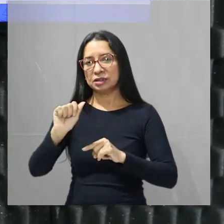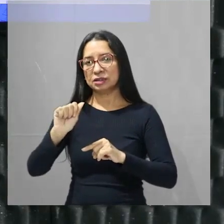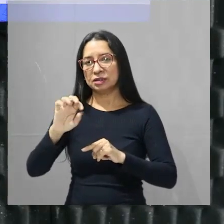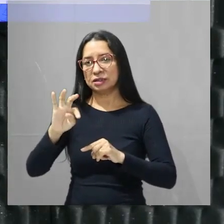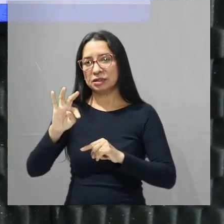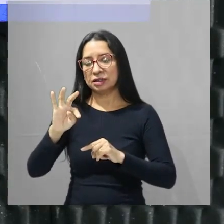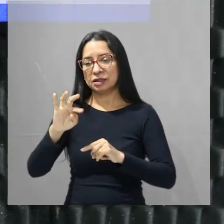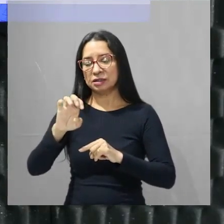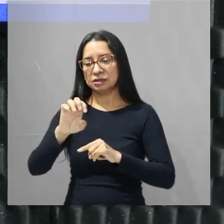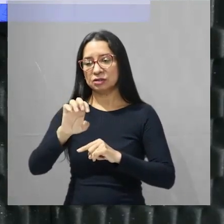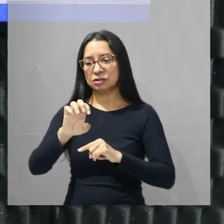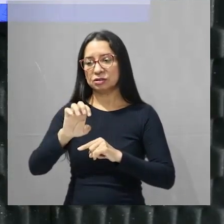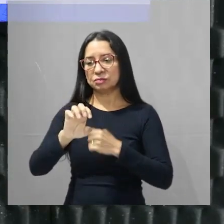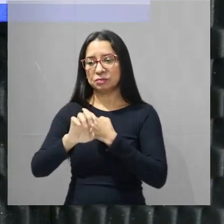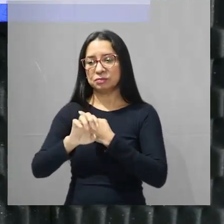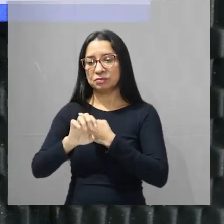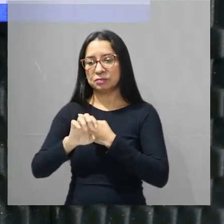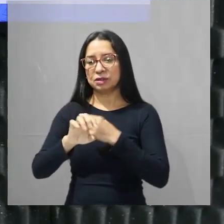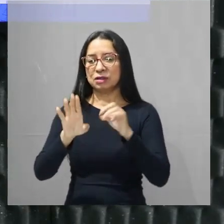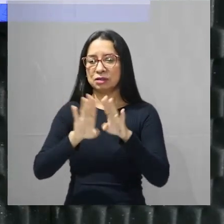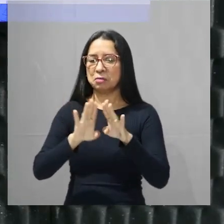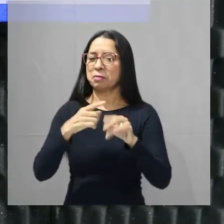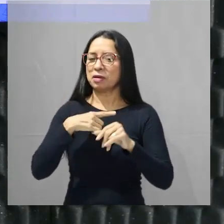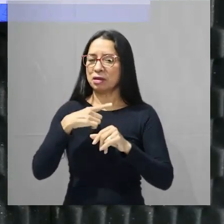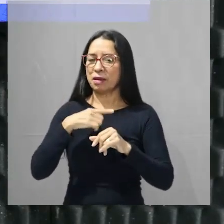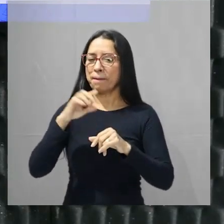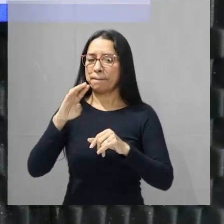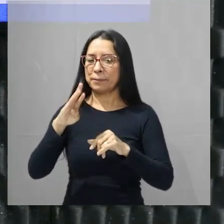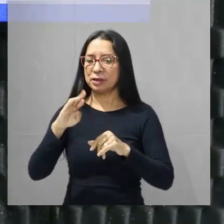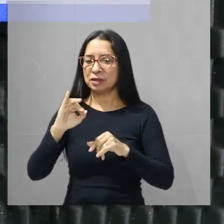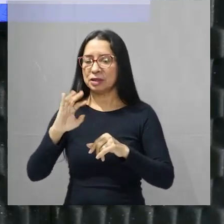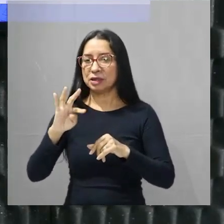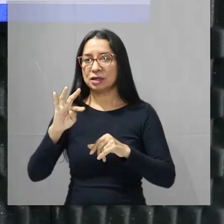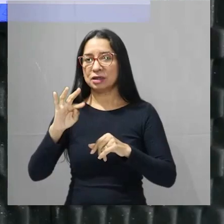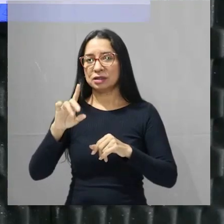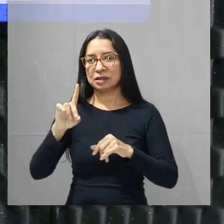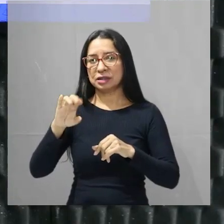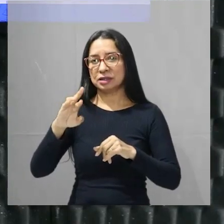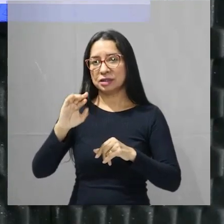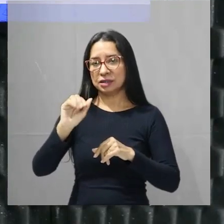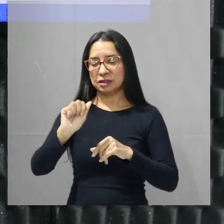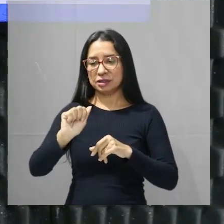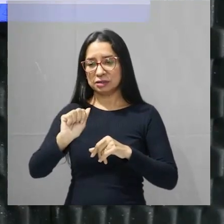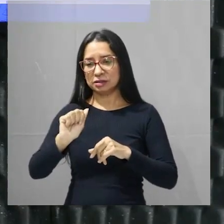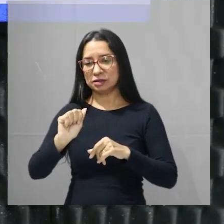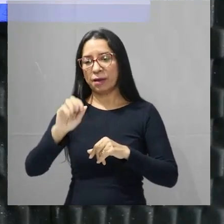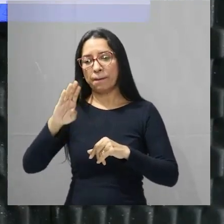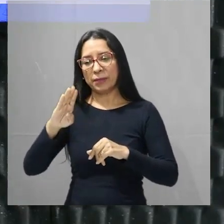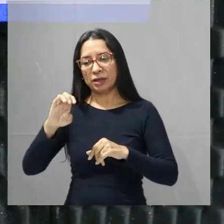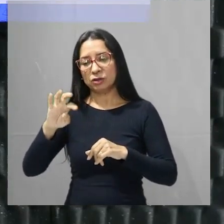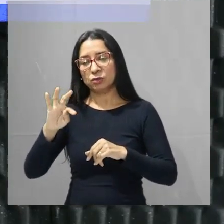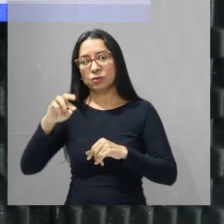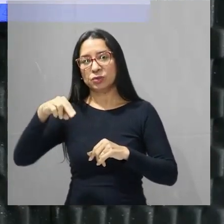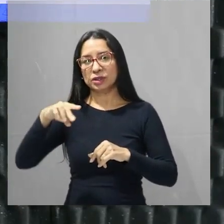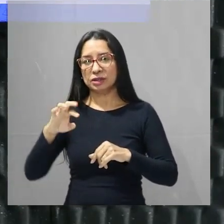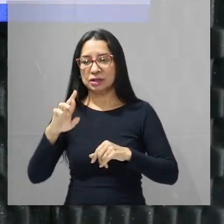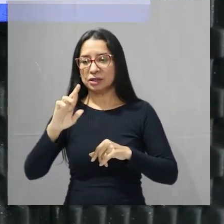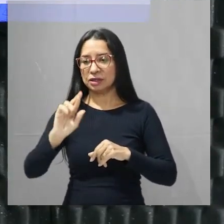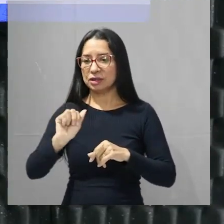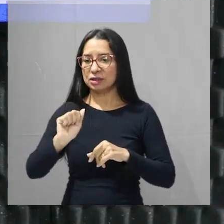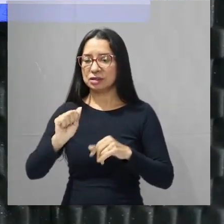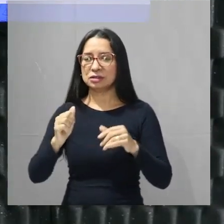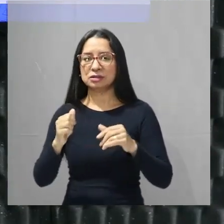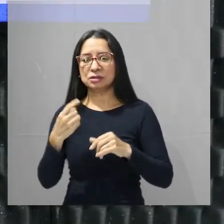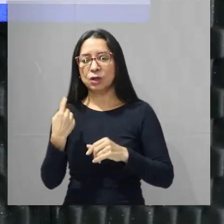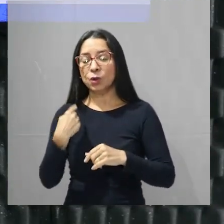destes, das britadeiras, das betoneiras, nos dão o limite do processo de transformação diária ao qual está